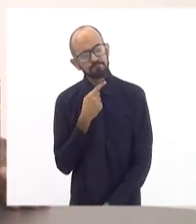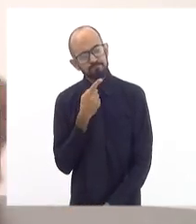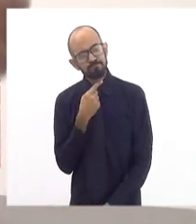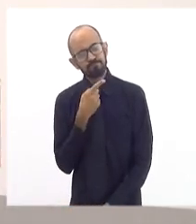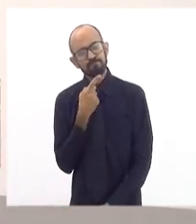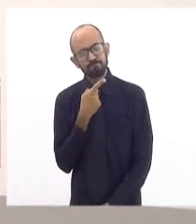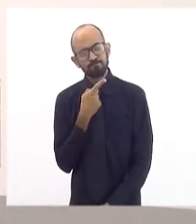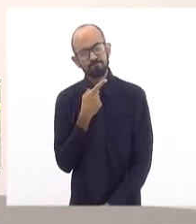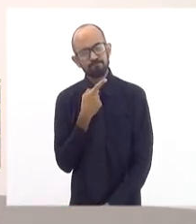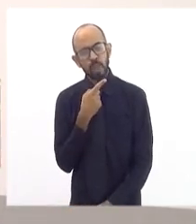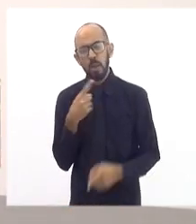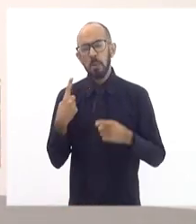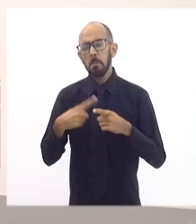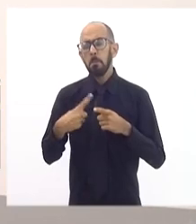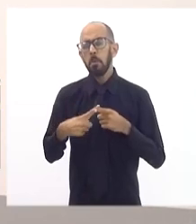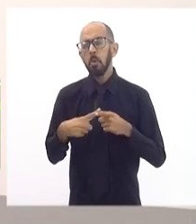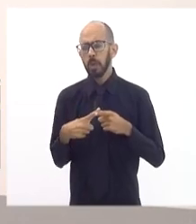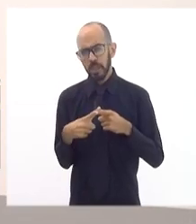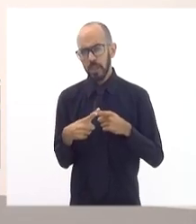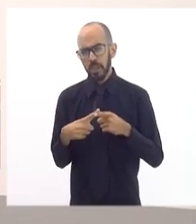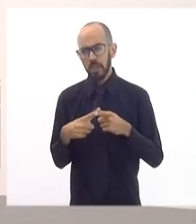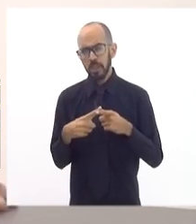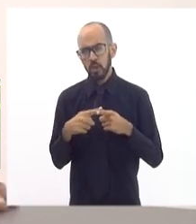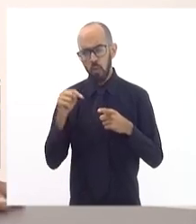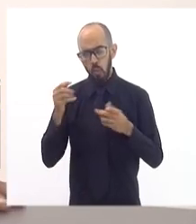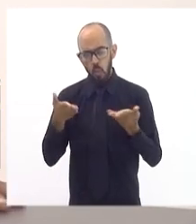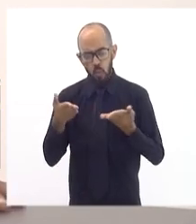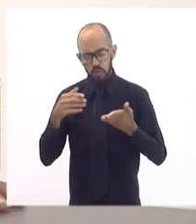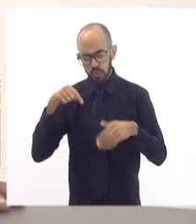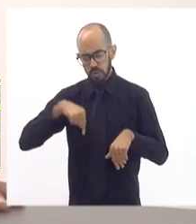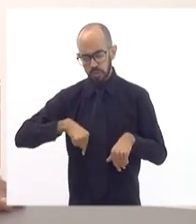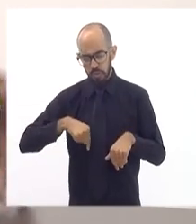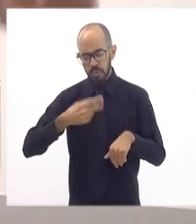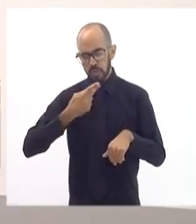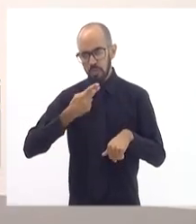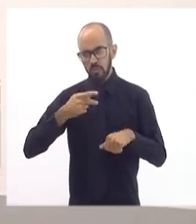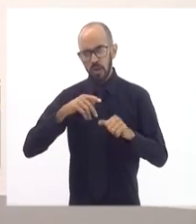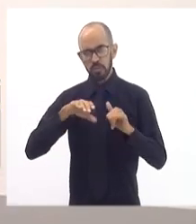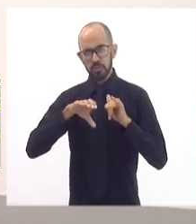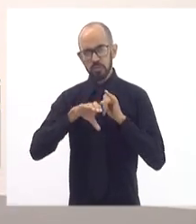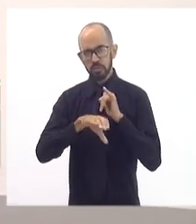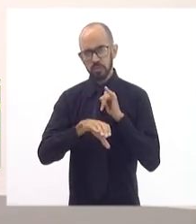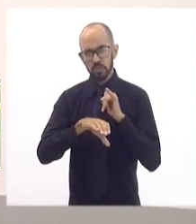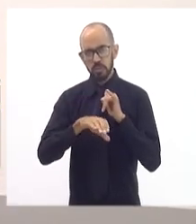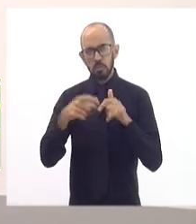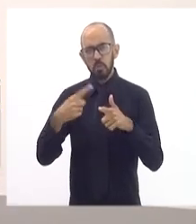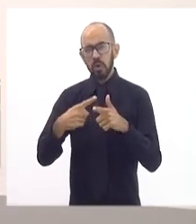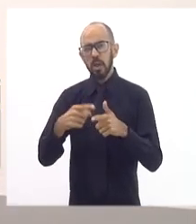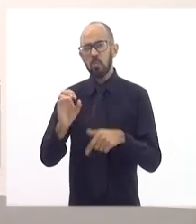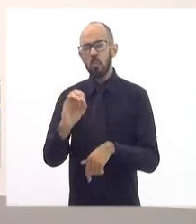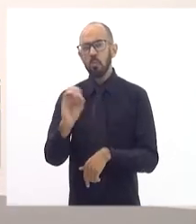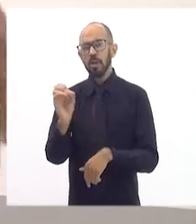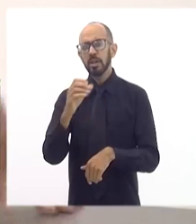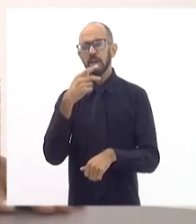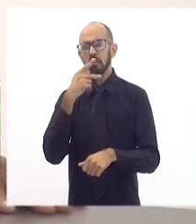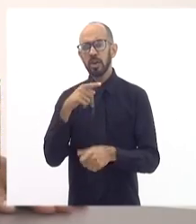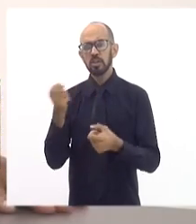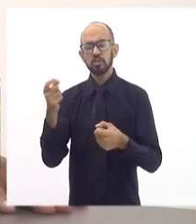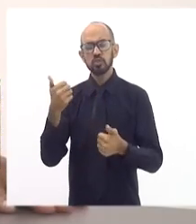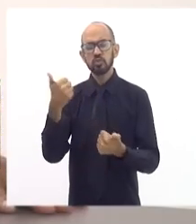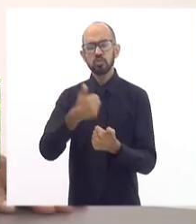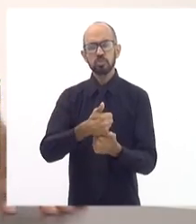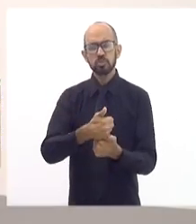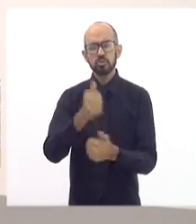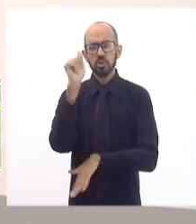por qual motivo que estamos hoje aqui falando de termelétrica Porque que ninguém tá falando de reflorestamento da Amazônia por